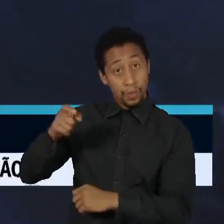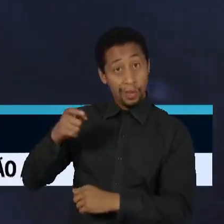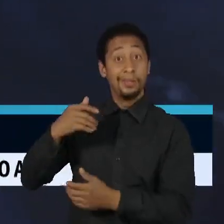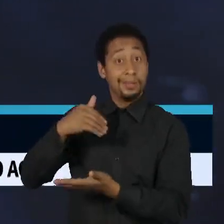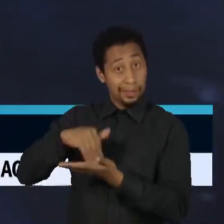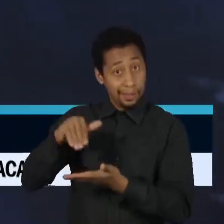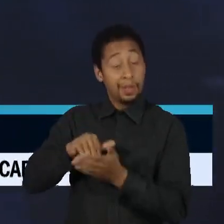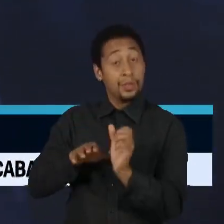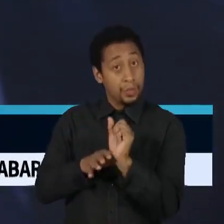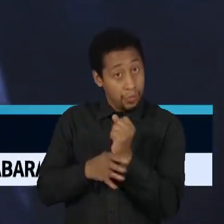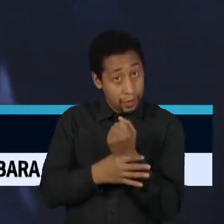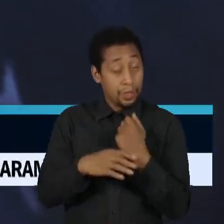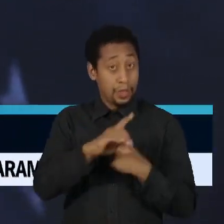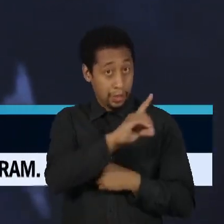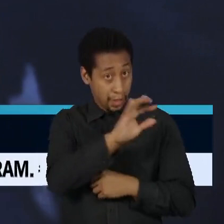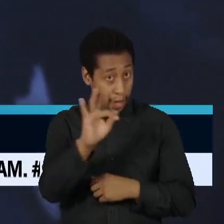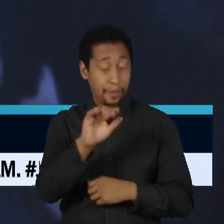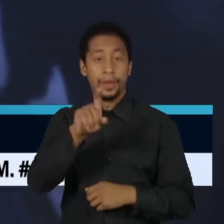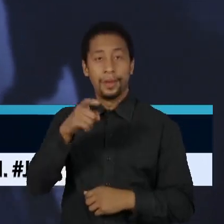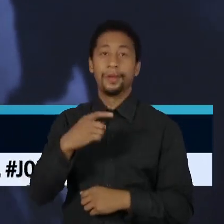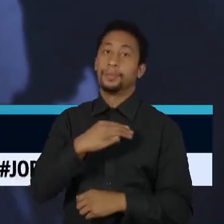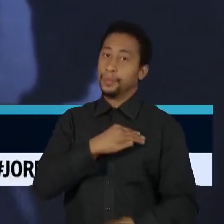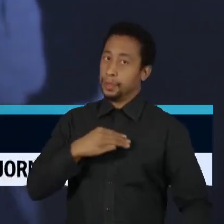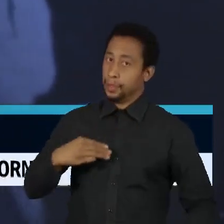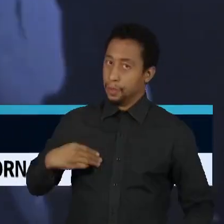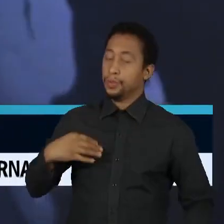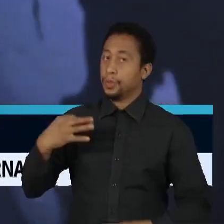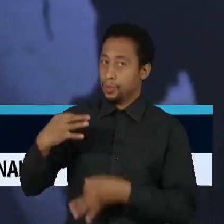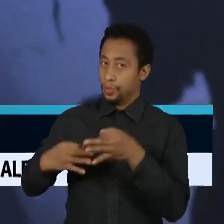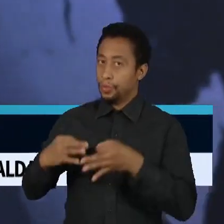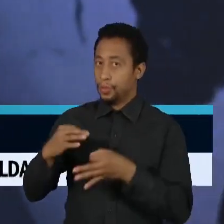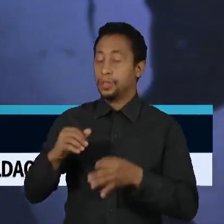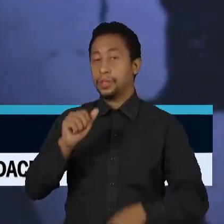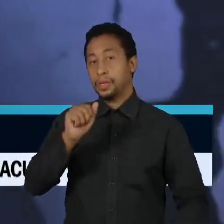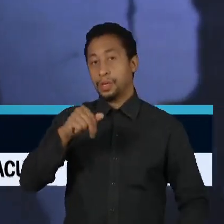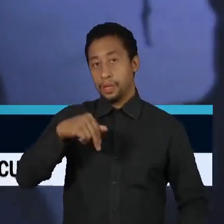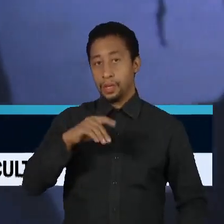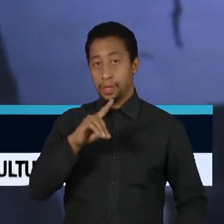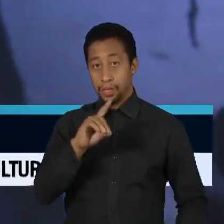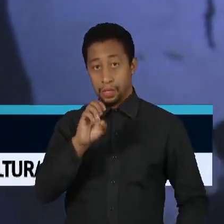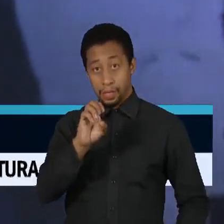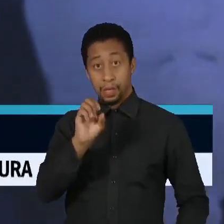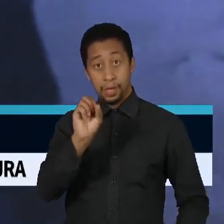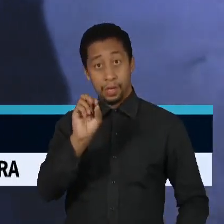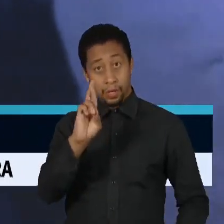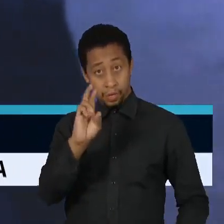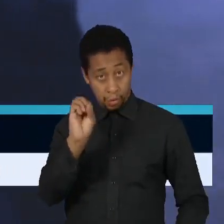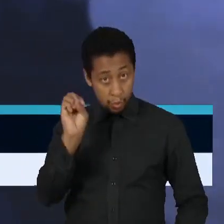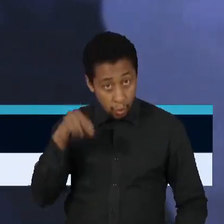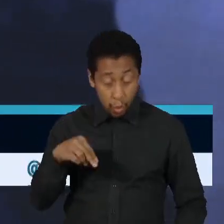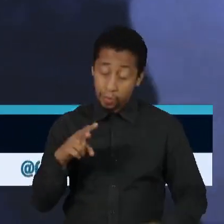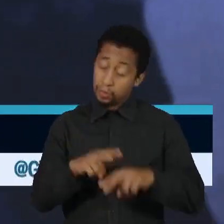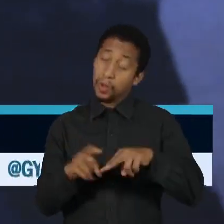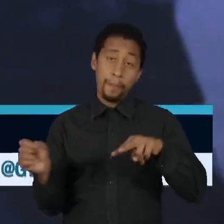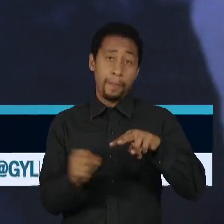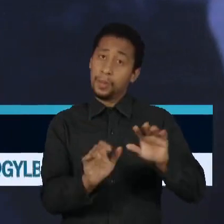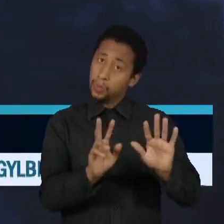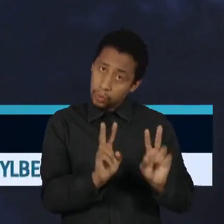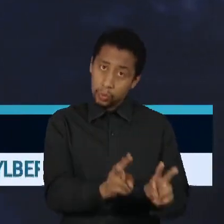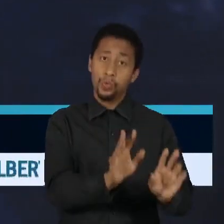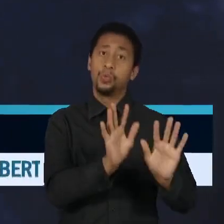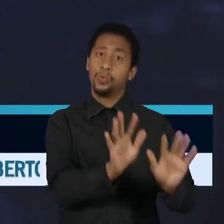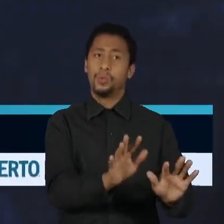Distrito Federal e ex-ministro da Justiça Anderson Torres ele está preso desde o início do ano acusado de omissão nos atos